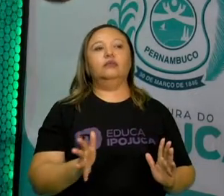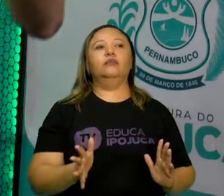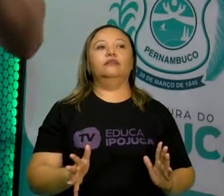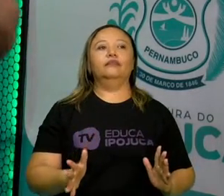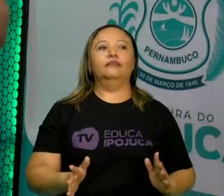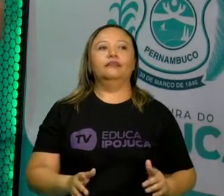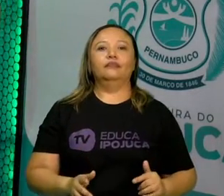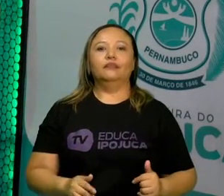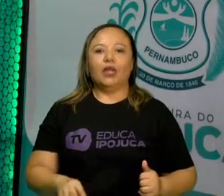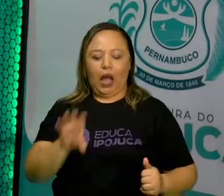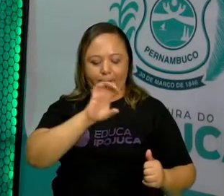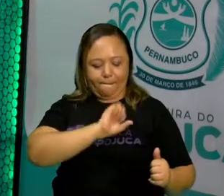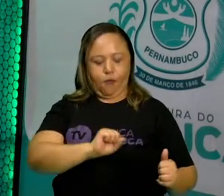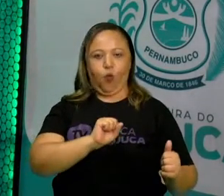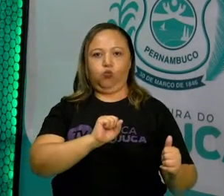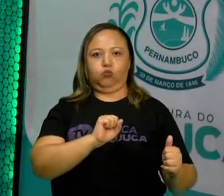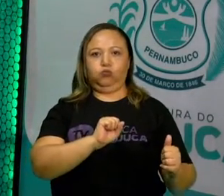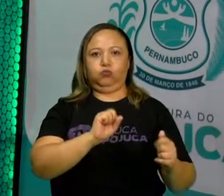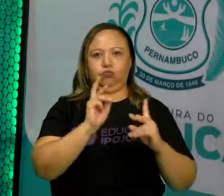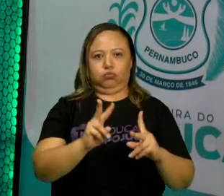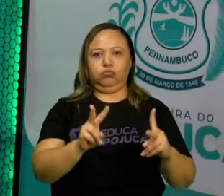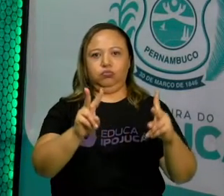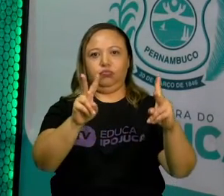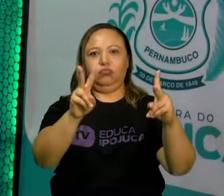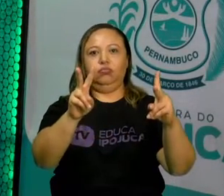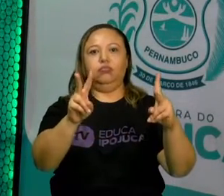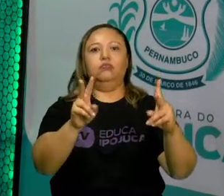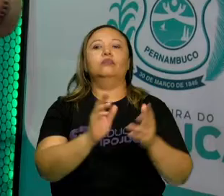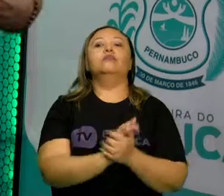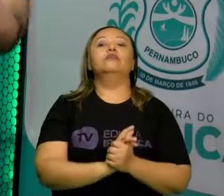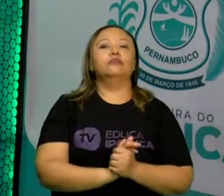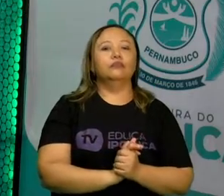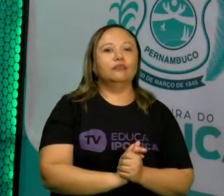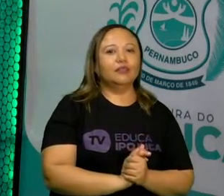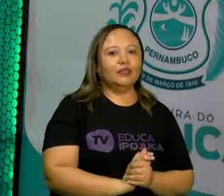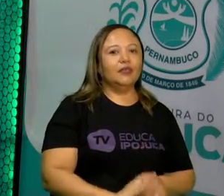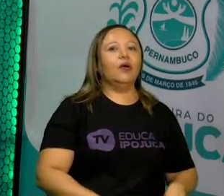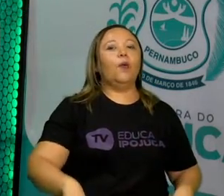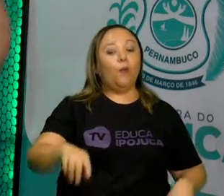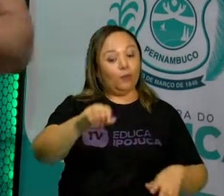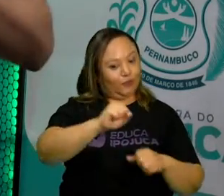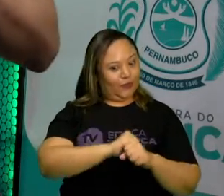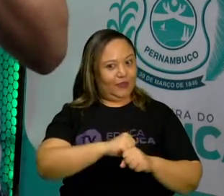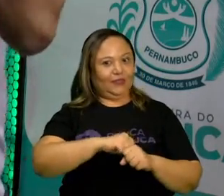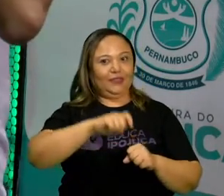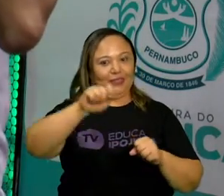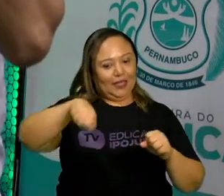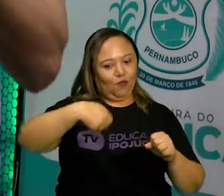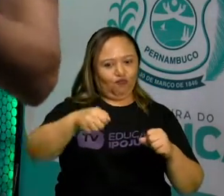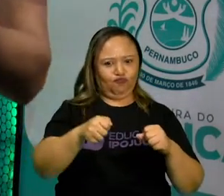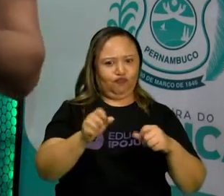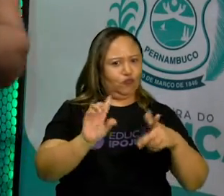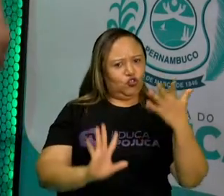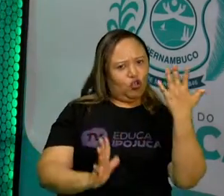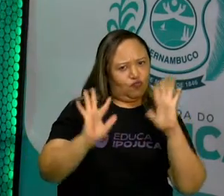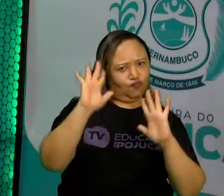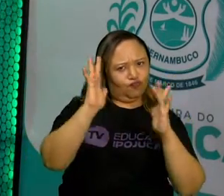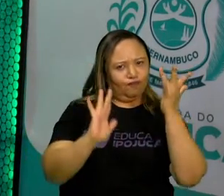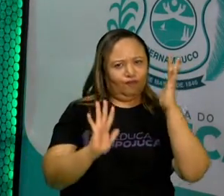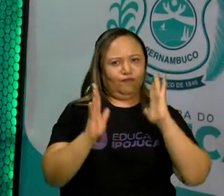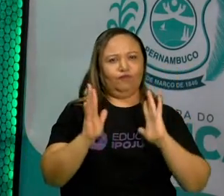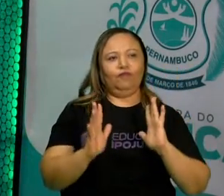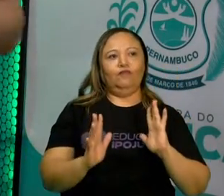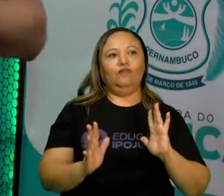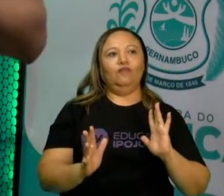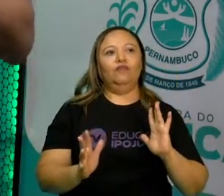é bom para gente tirar essas idéias acabei são as ideia errada tem por aí né rolando e que a gente tem que desconstruir então é isso E aí